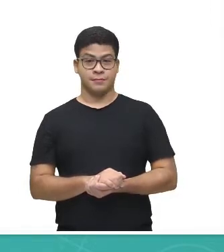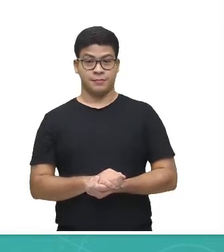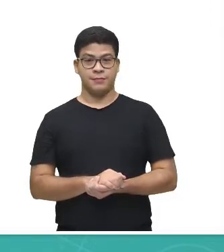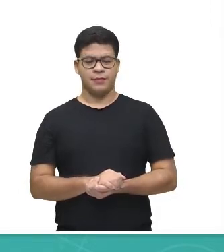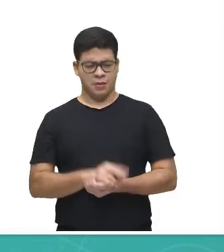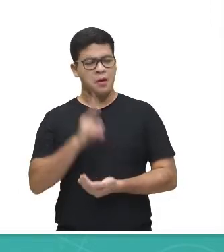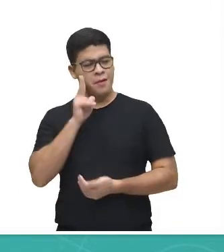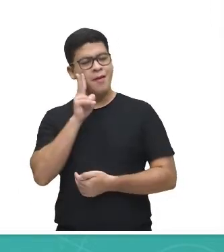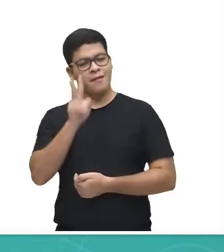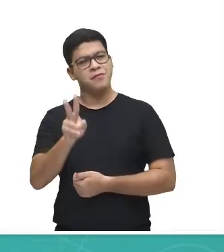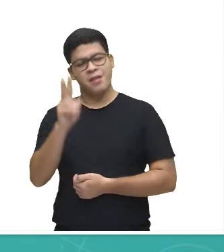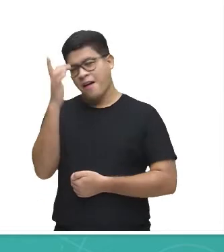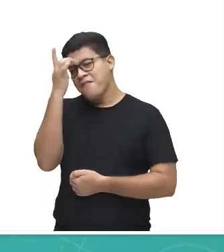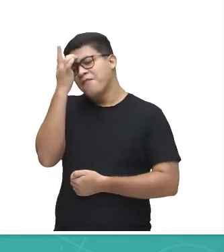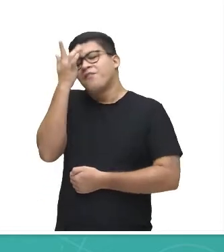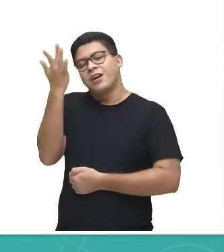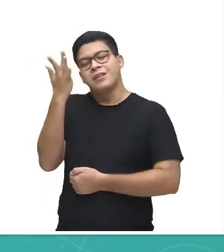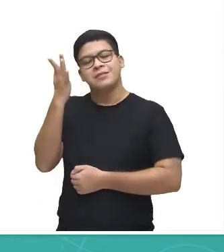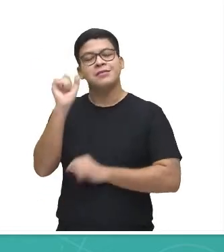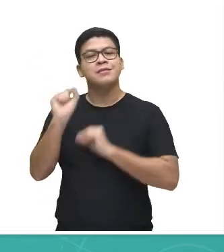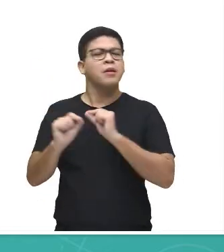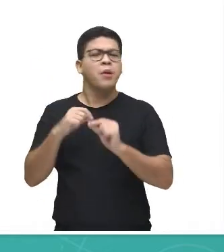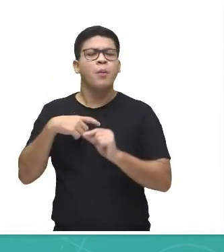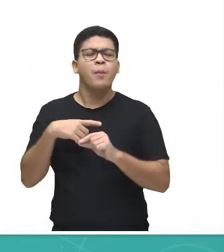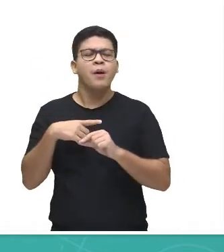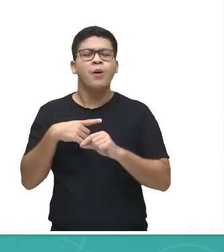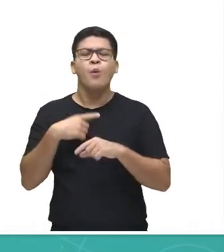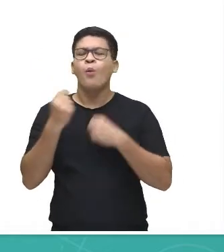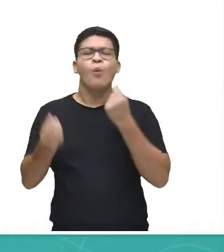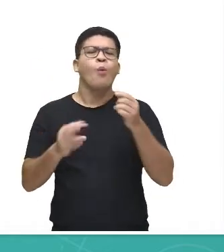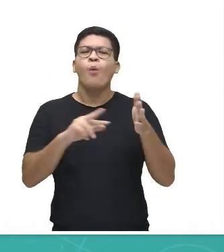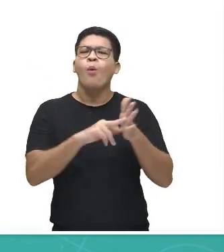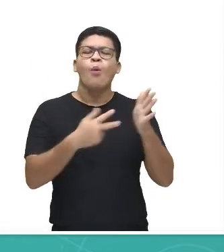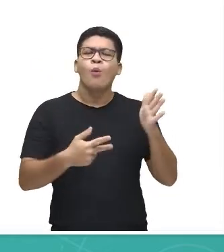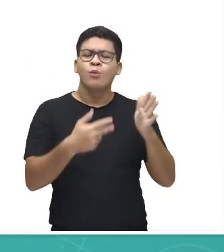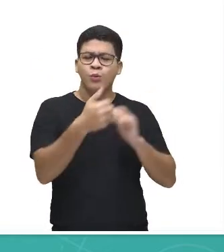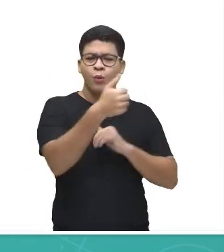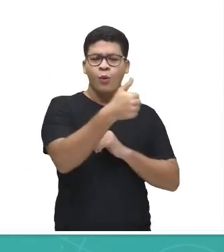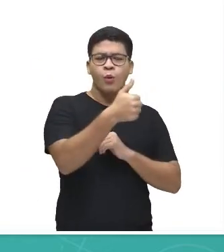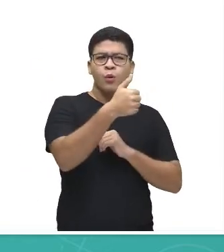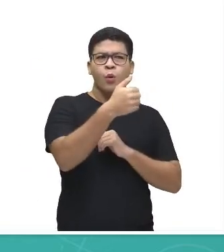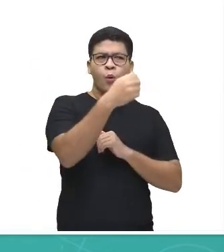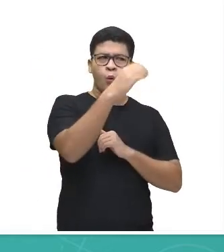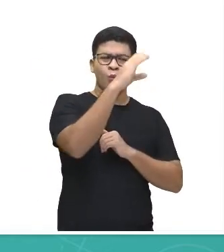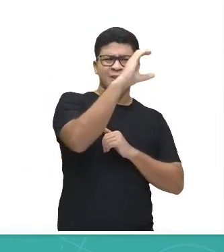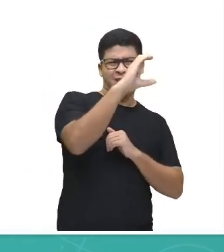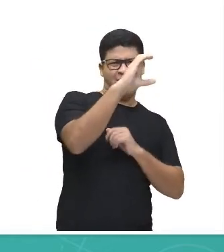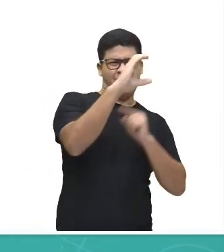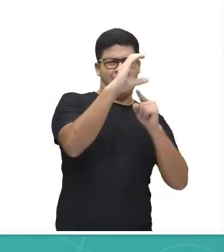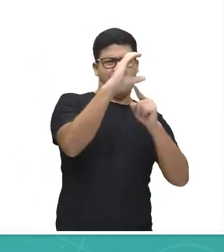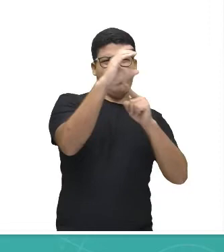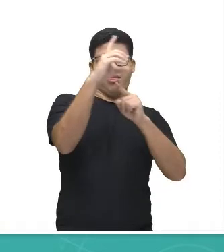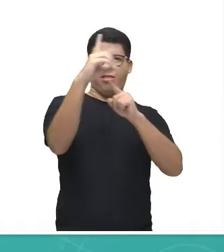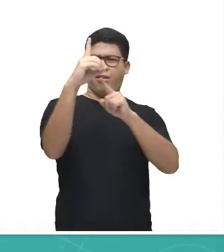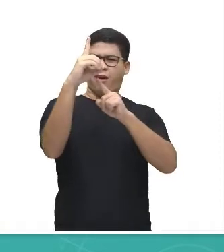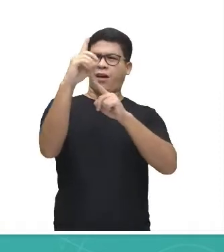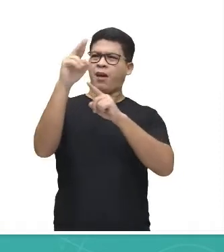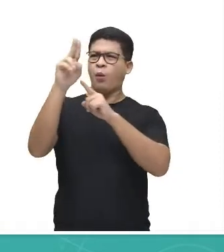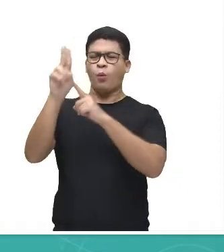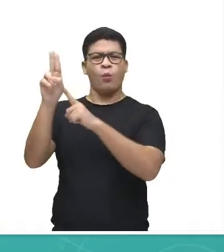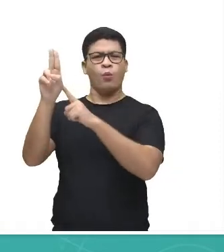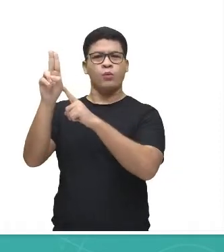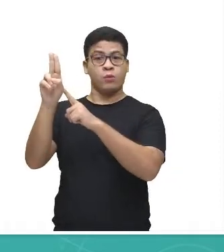Viram só como é tranquilo, como é simples? Professor, o que significa aquele U, o D, o C? O U é a